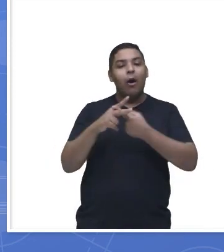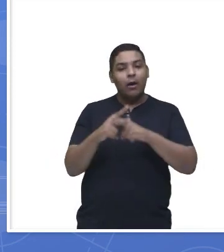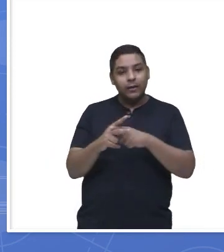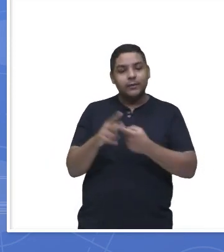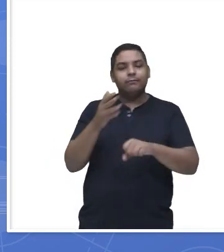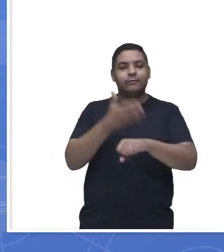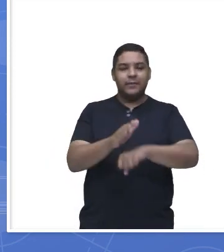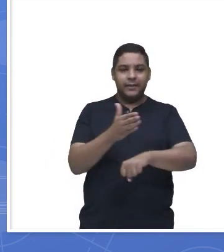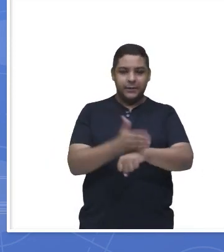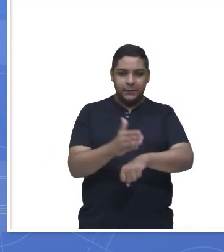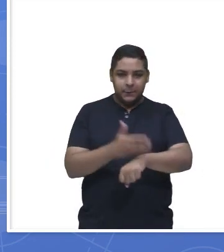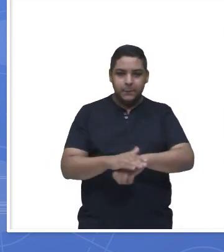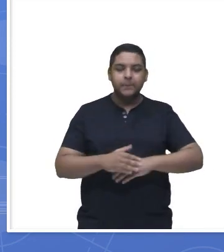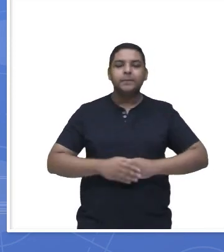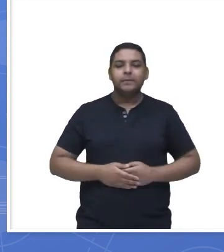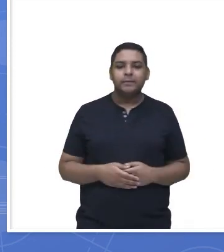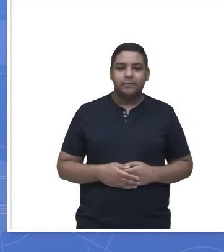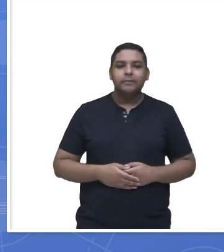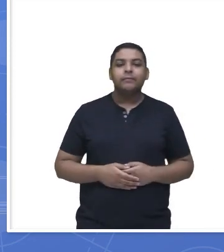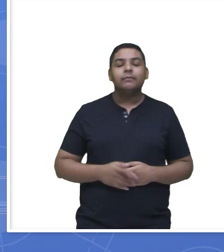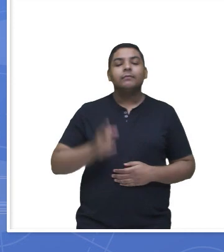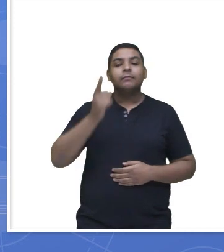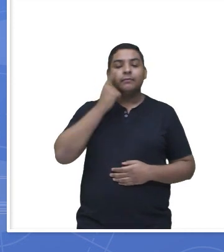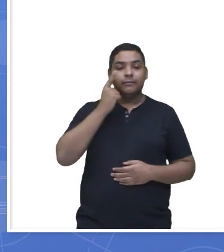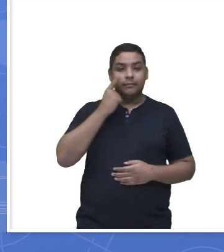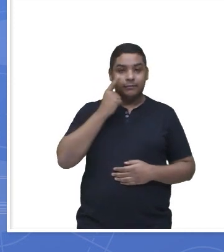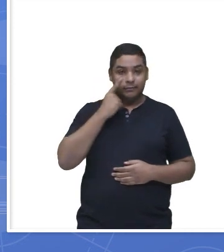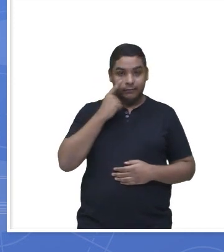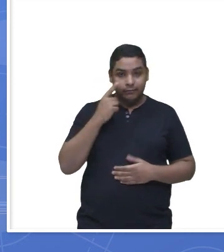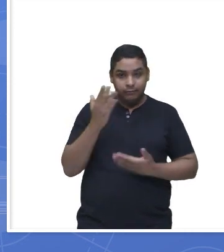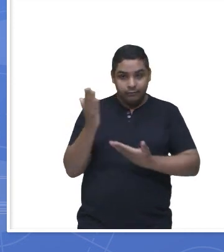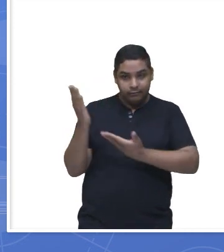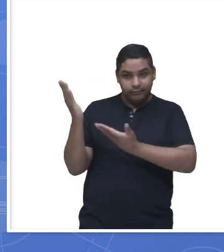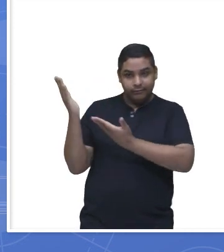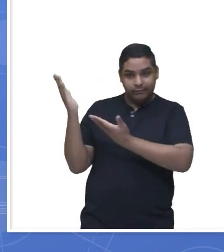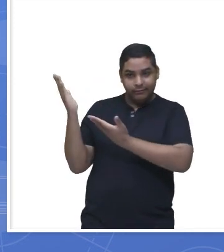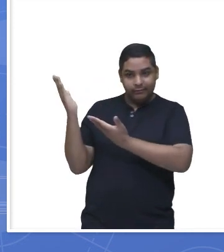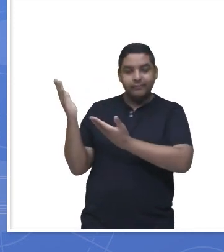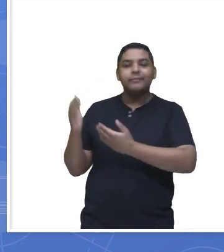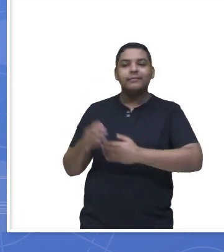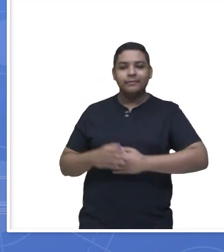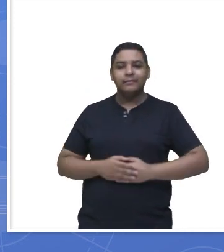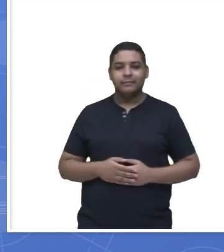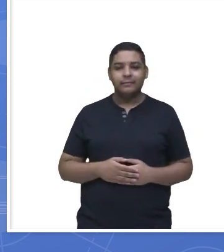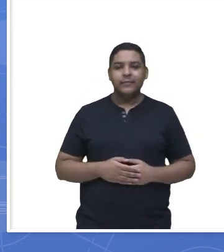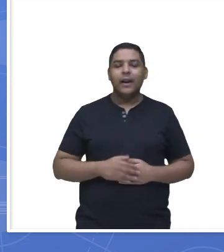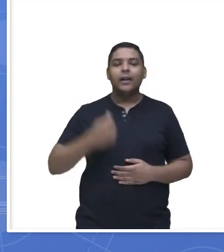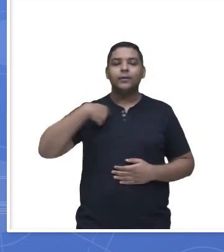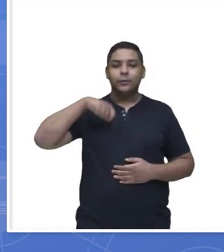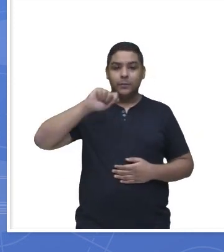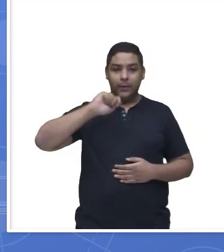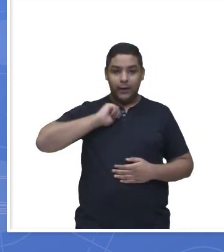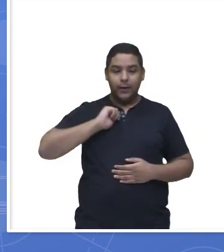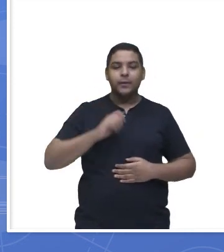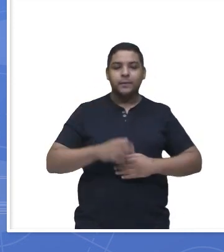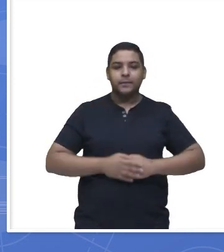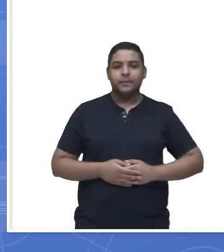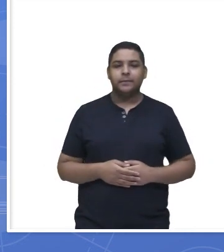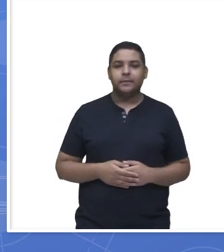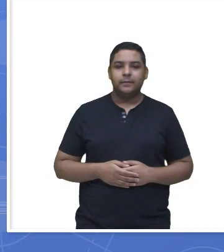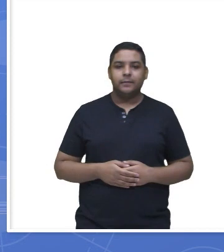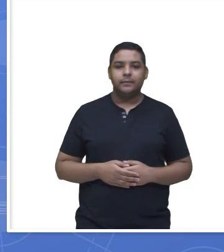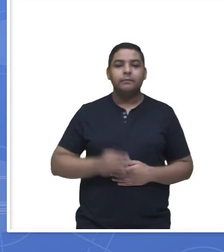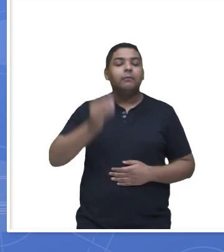exercitando. Então, vocês estão vendo aqui, a gente vai corrigir a questão de língua espanhola. Vejamos qual é a